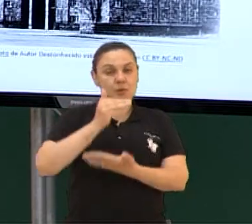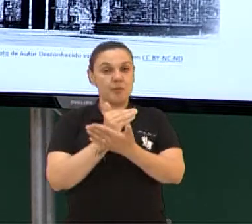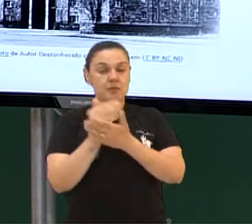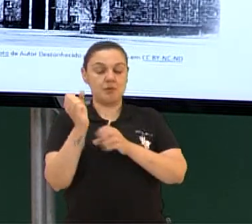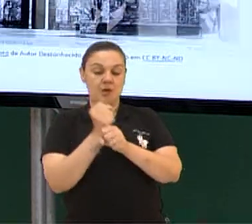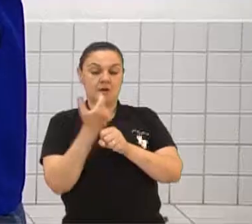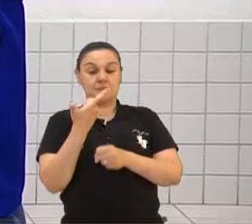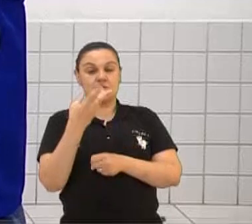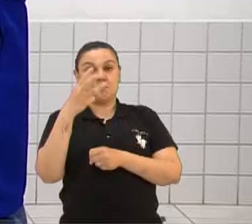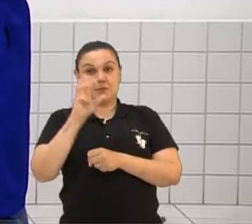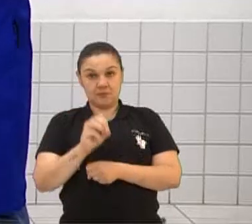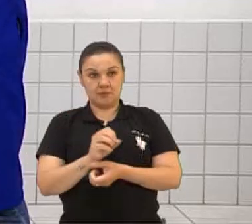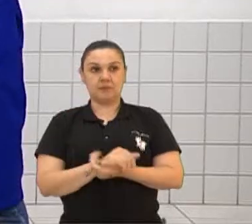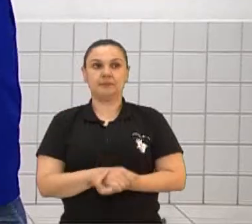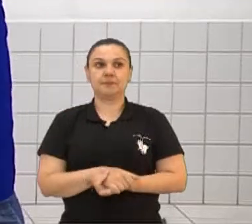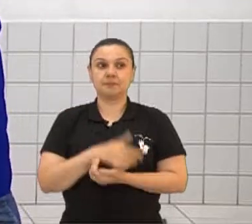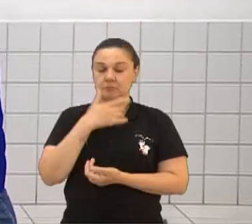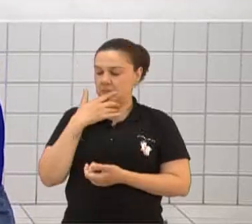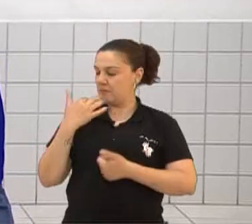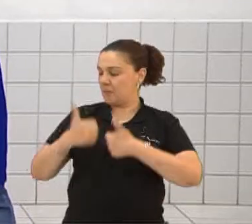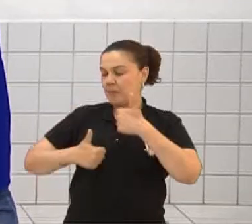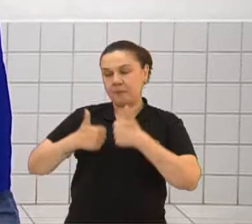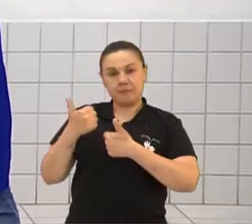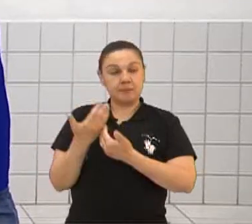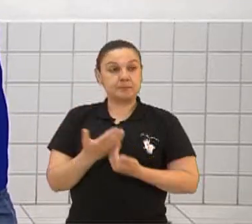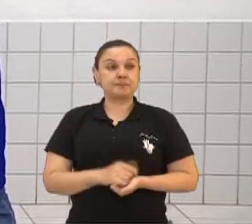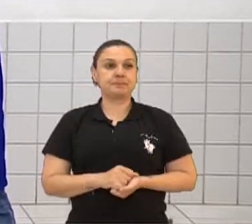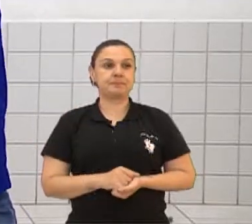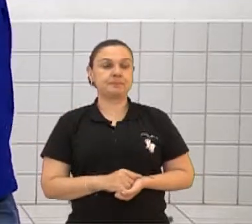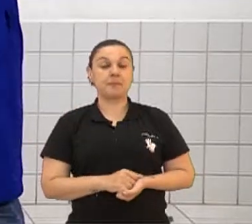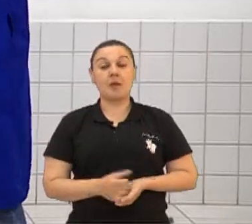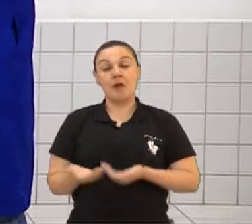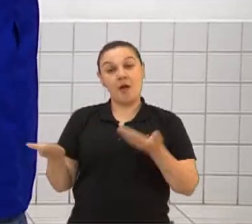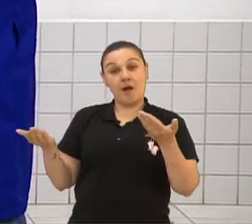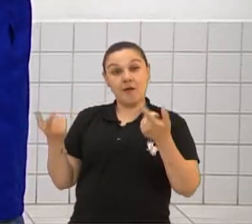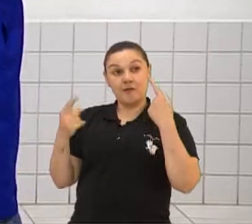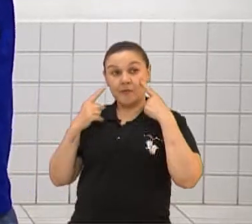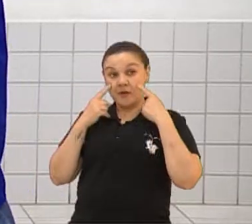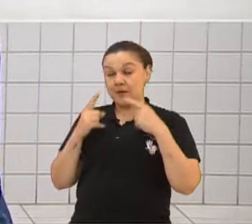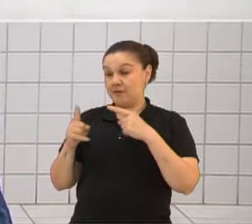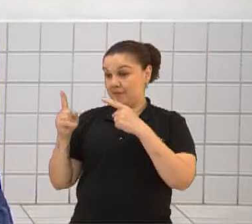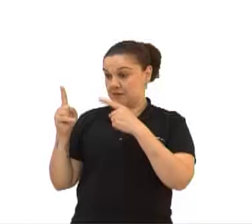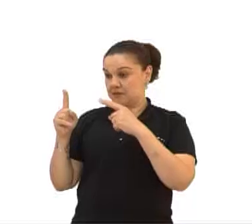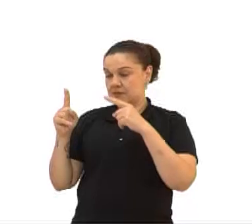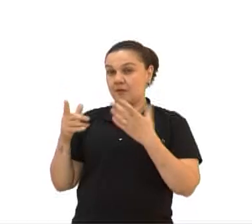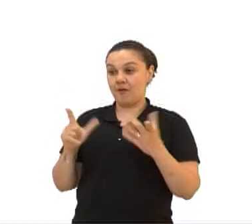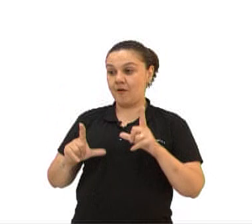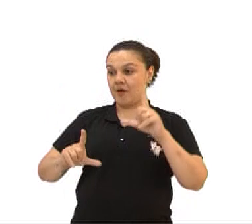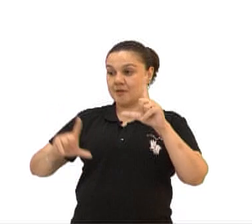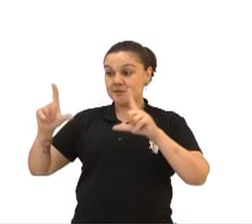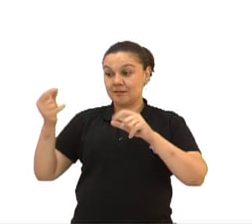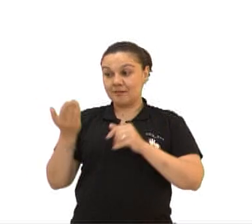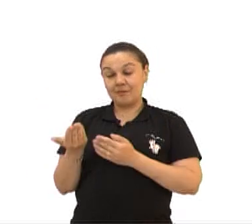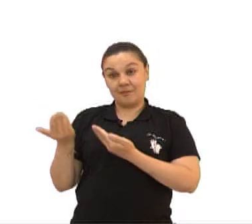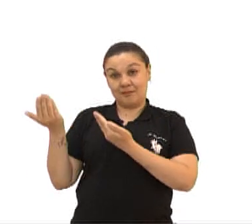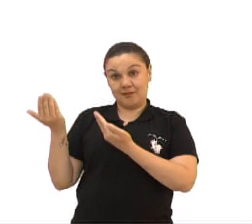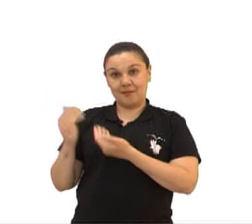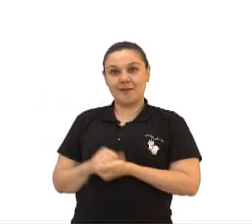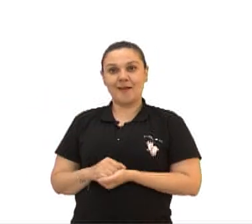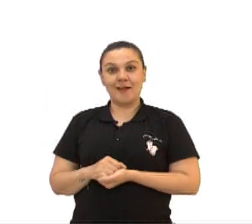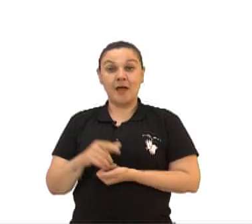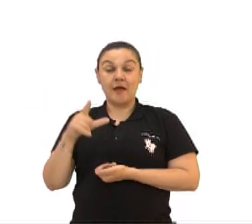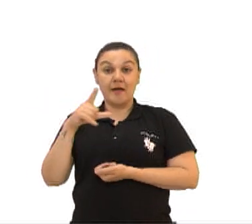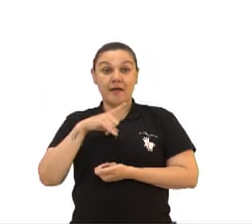anos 30. Perfeito, perfeito. Então, olha só, galerinha, vocês prestem atenção nessa tela agora que a gente está mostrando para vocês aqui. Nós